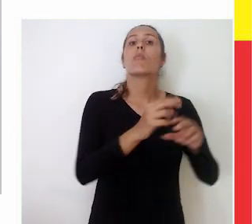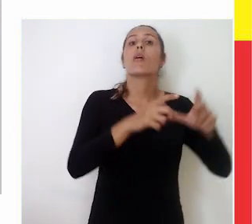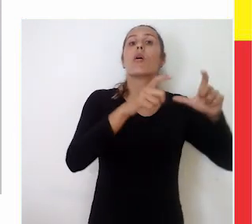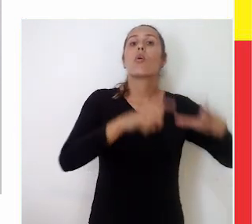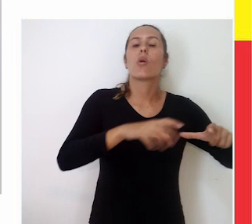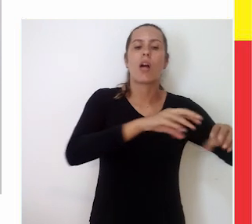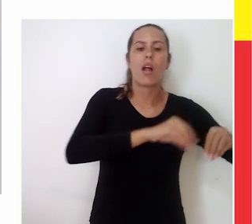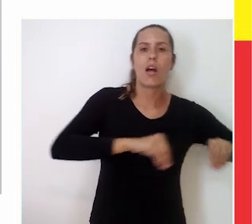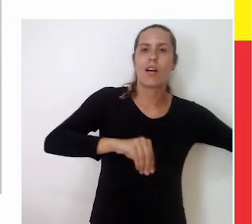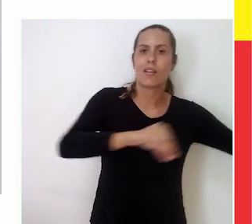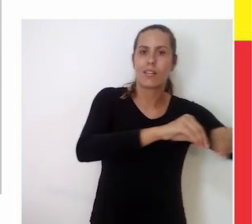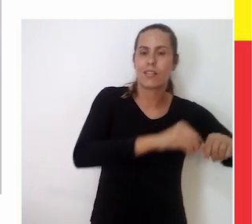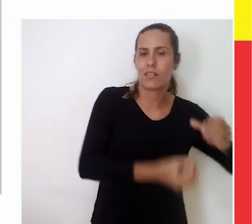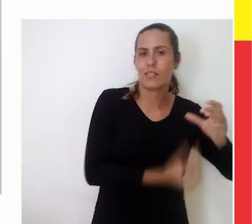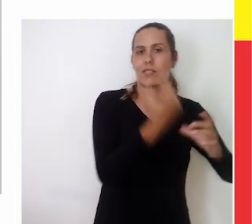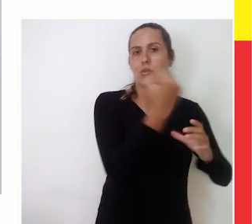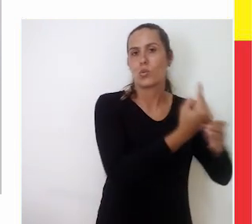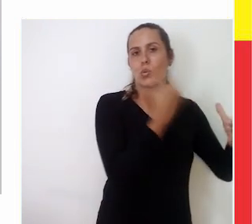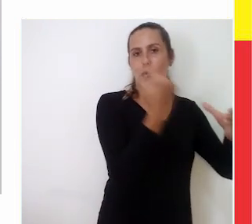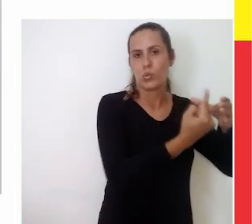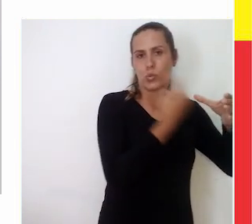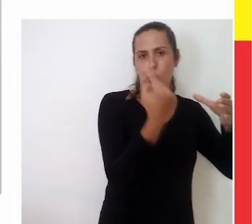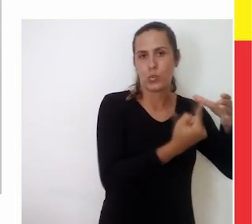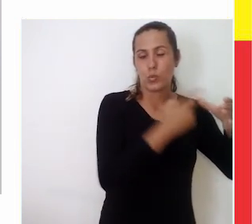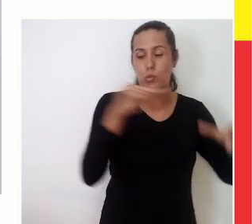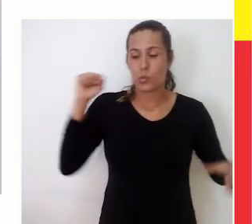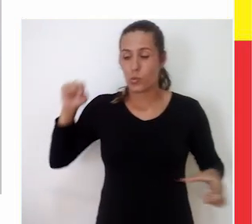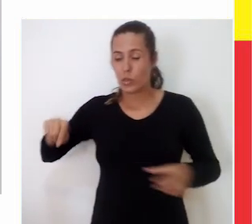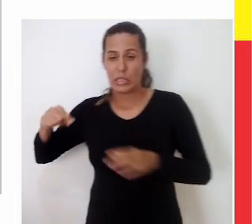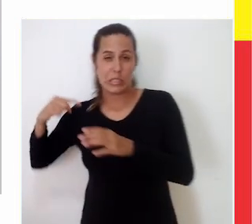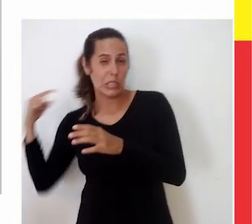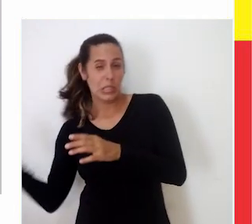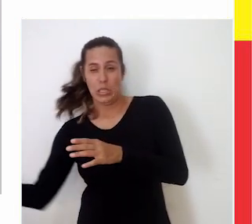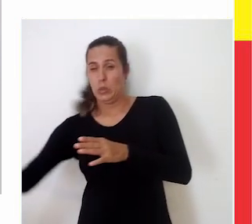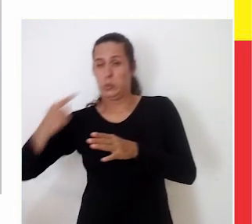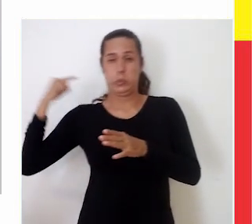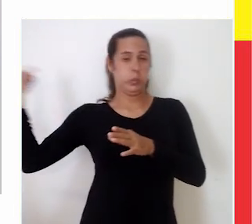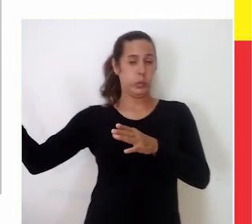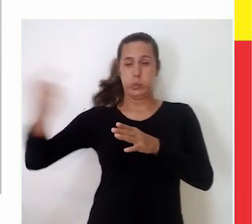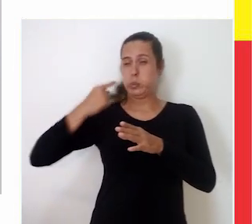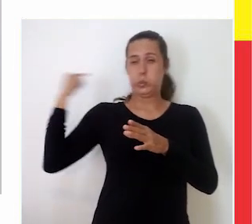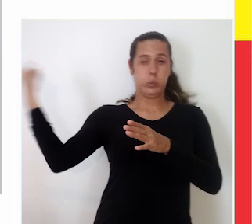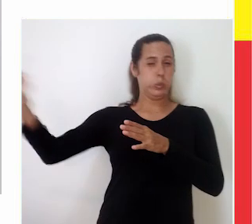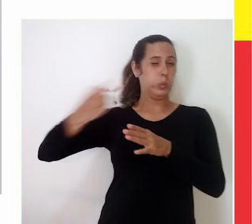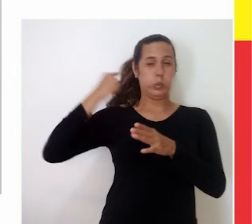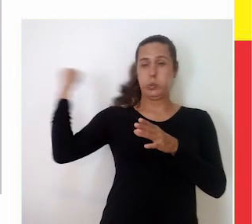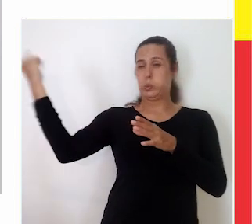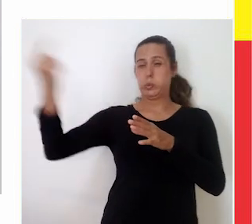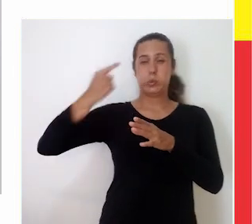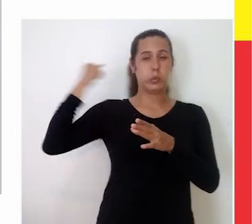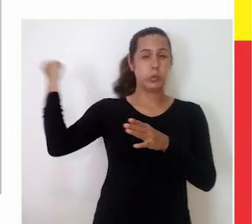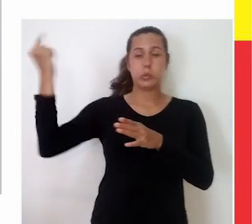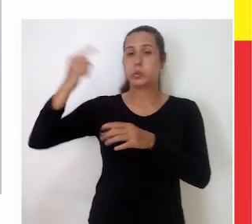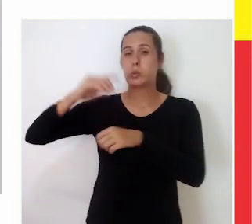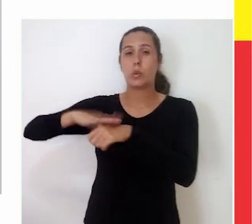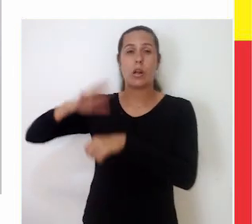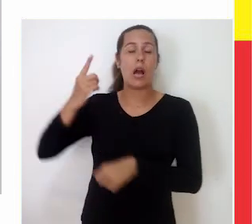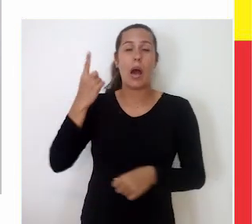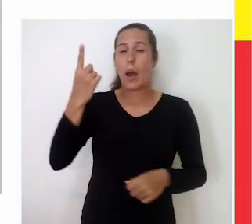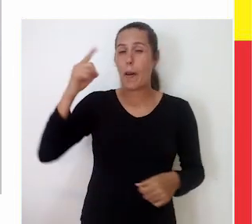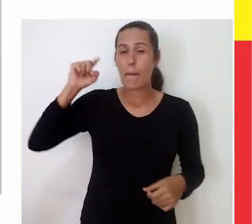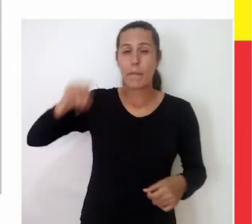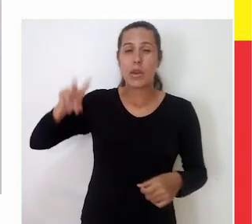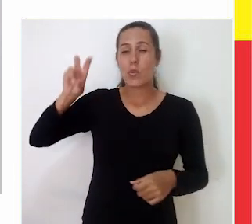terra. Furacão imenso. Quase 1.500 quilômetros